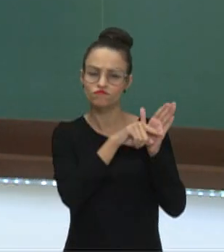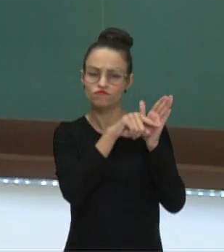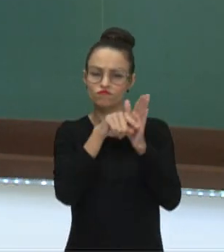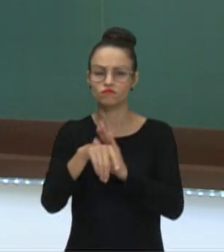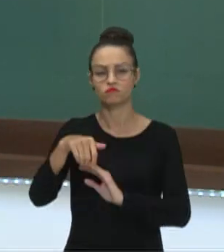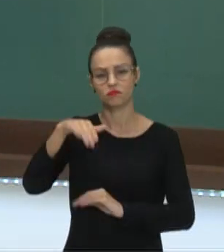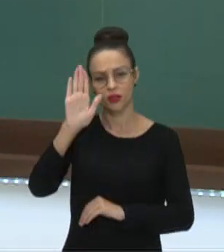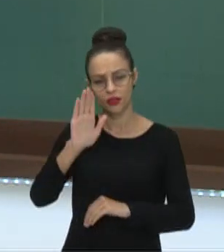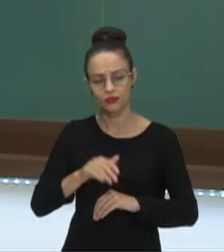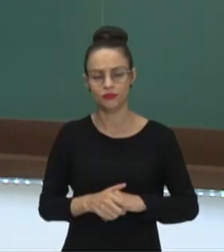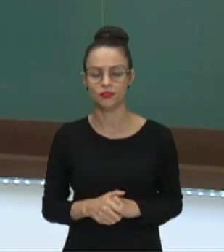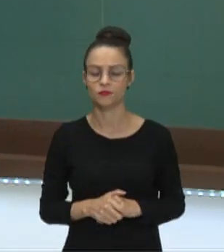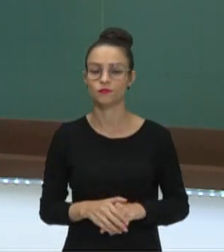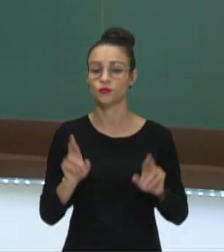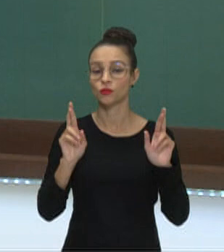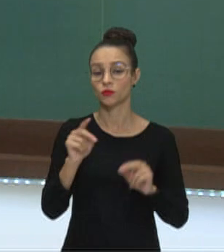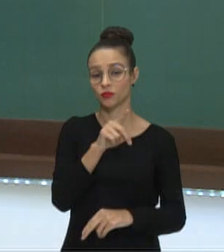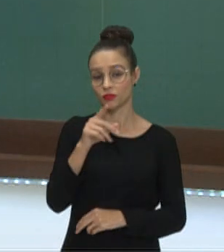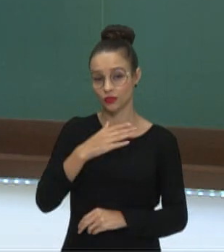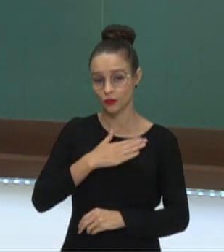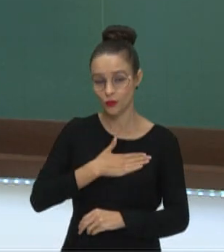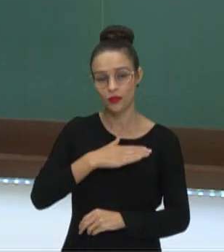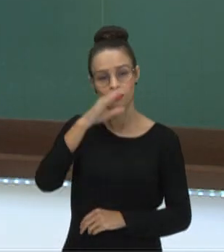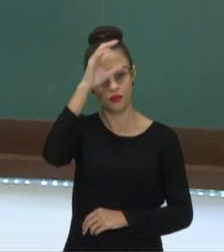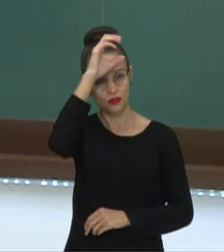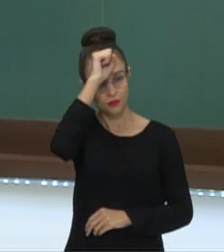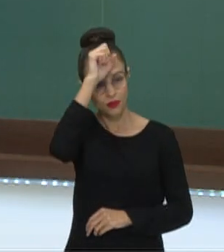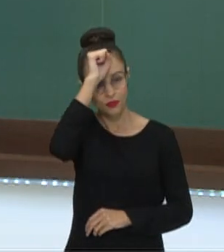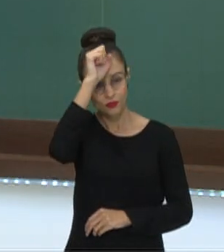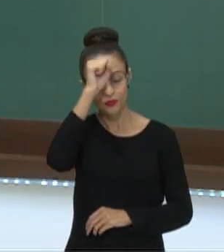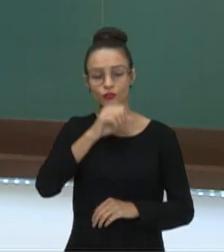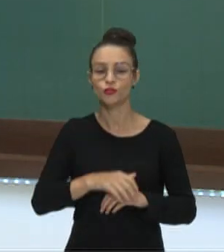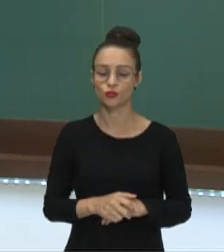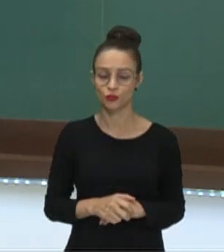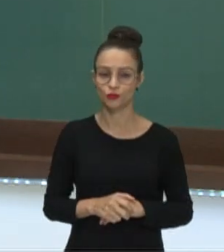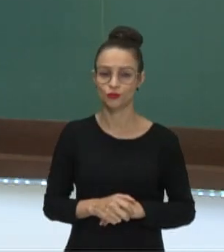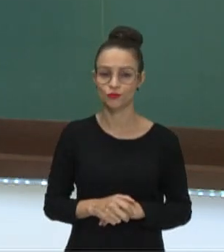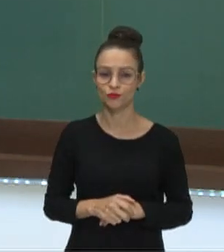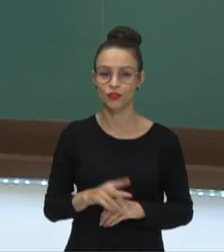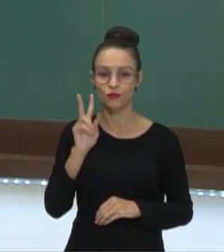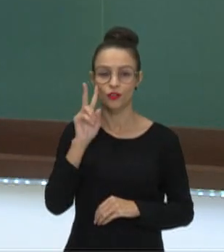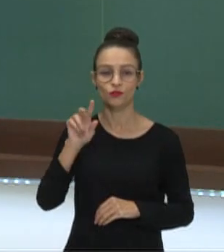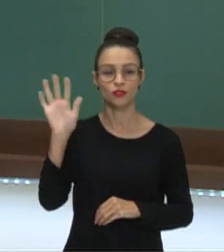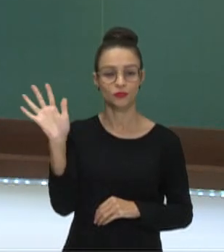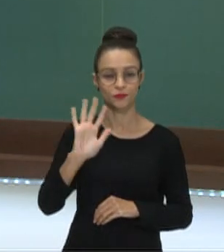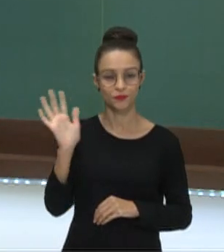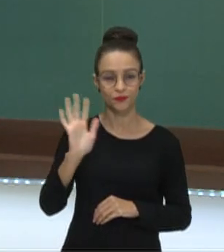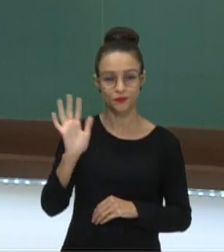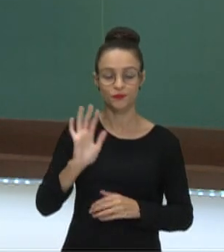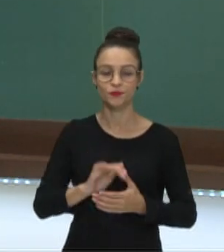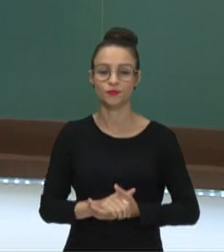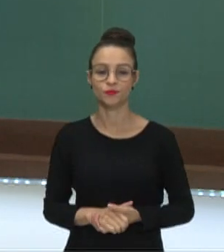um pouquinho mais. Então, espero que vocês tenham aprendido e gostado. See you. Bye!